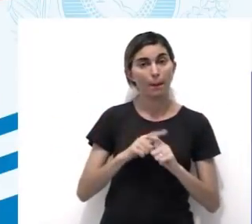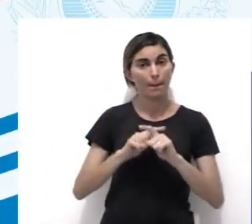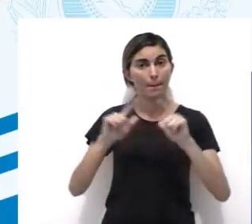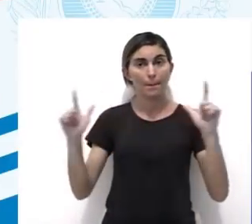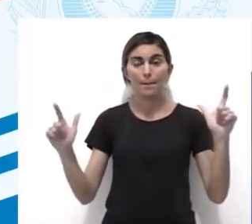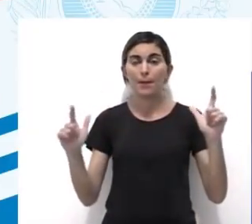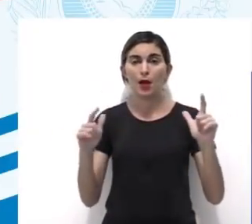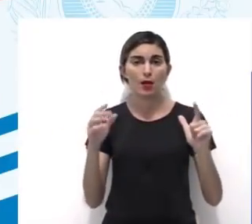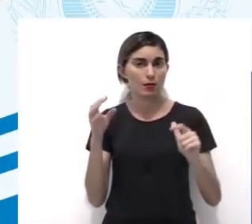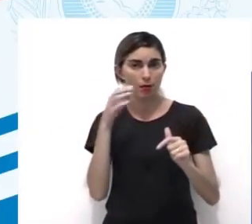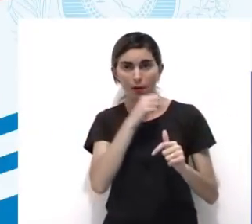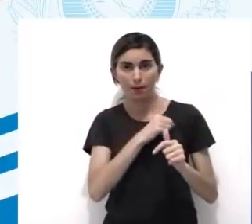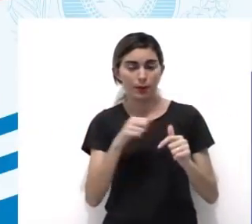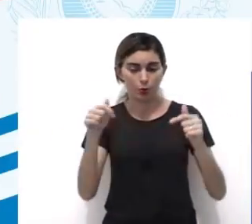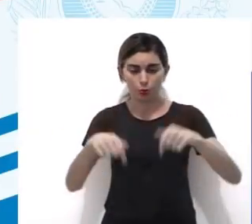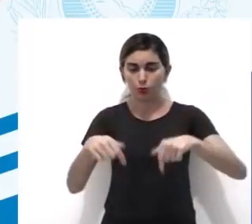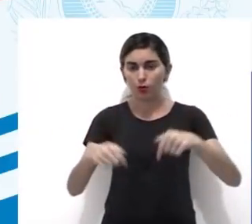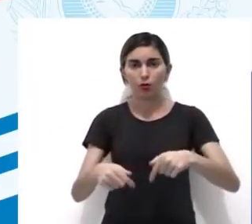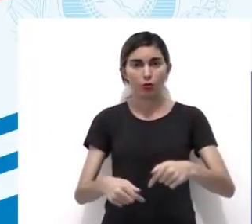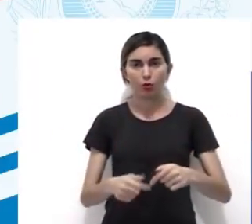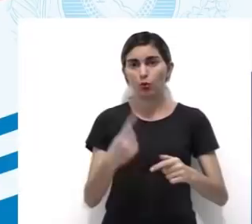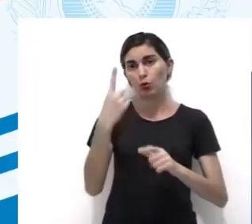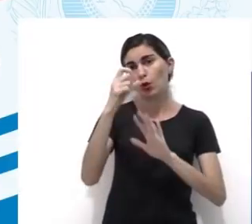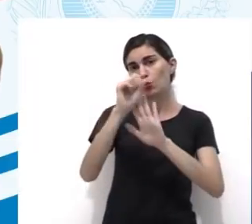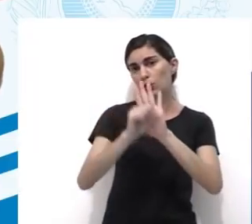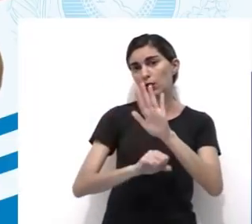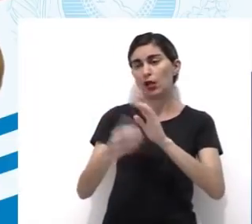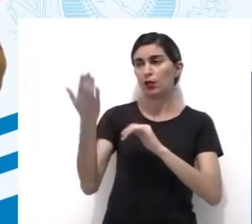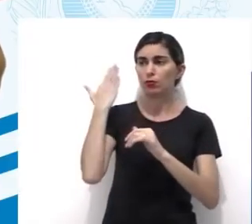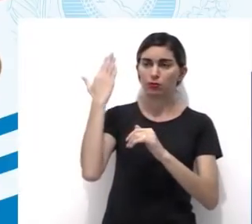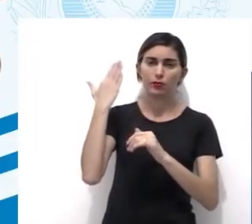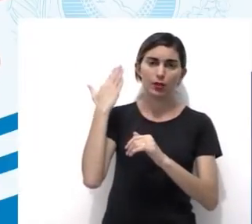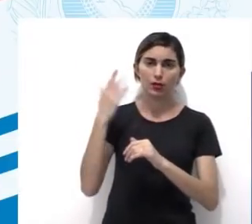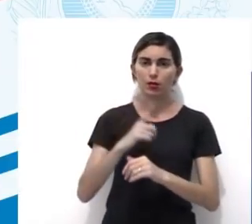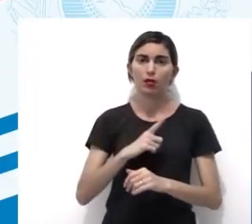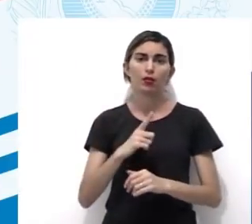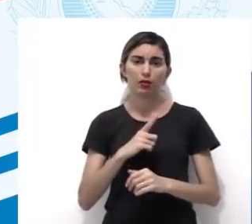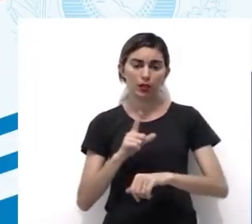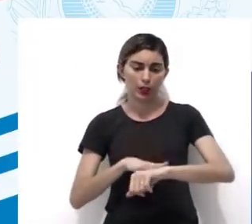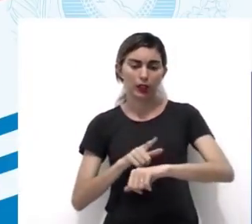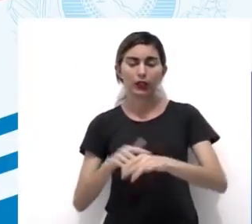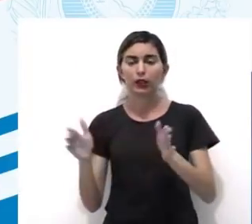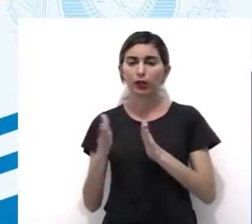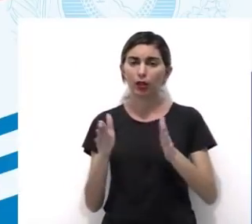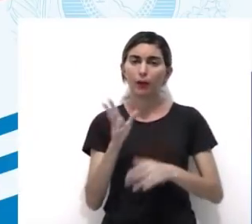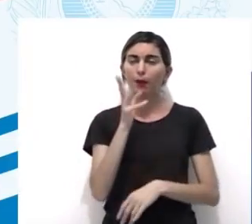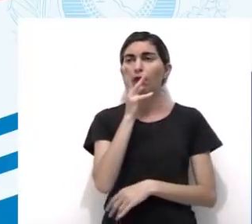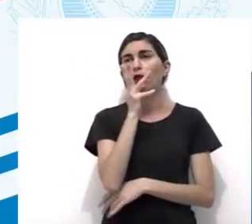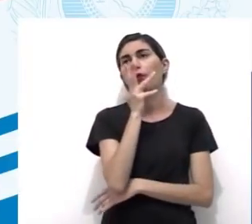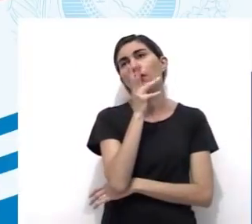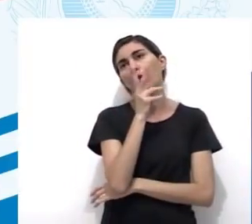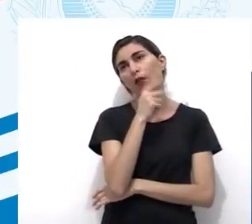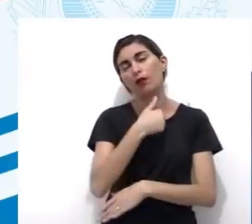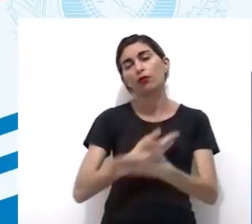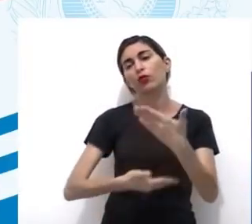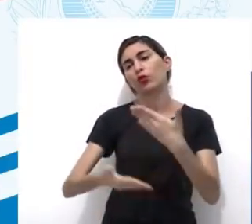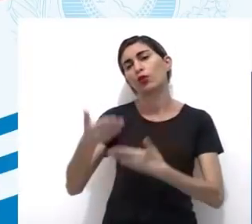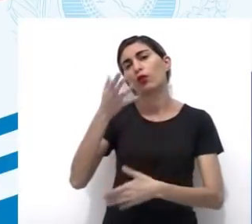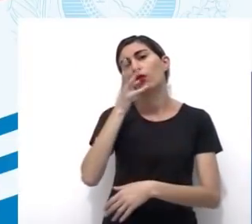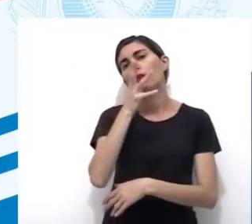mais efetividade agora do que há um século atrás, onde a gente tinha, por exemplo, um tempo mais lento, onde essas